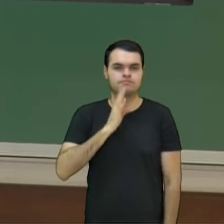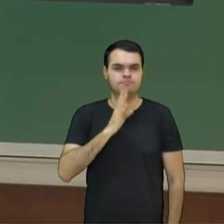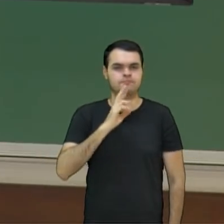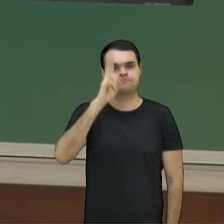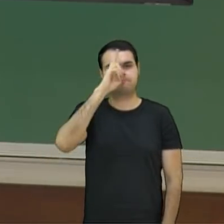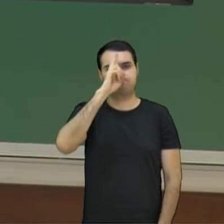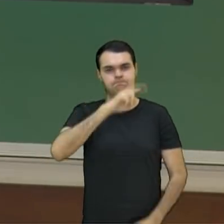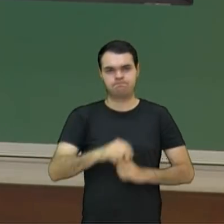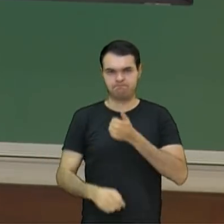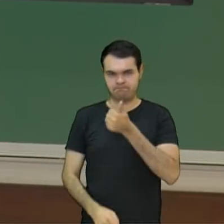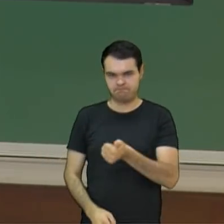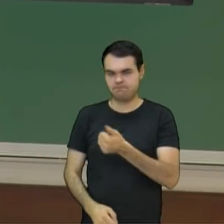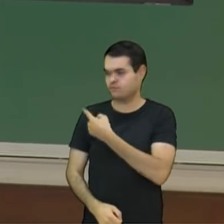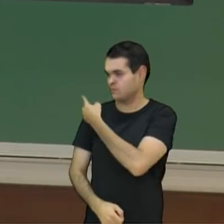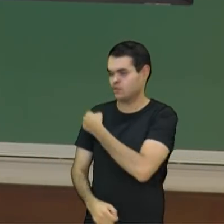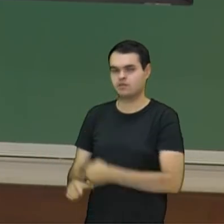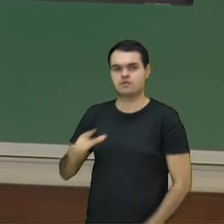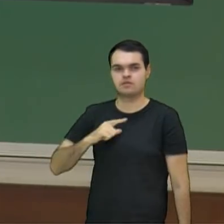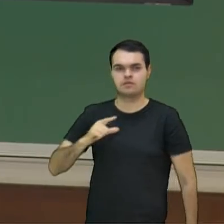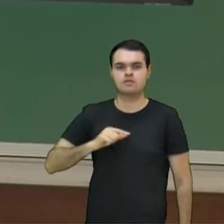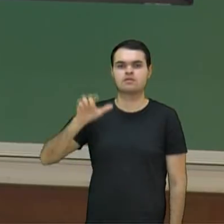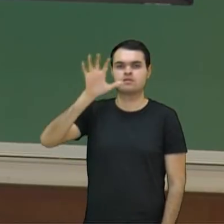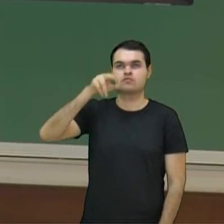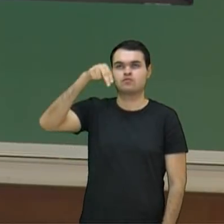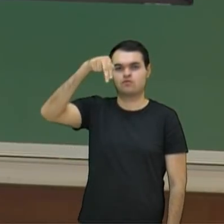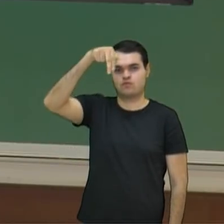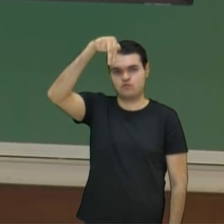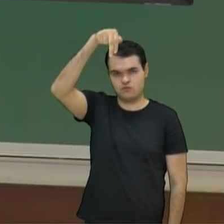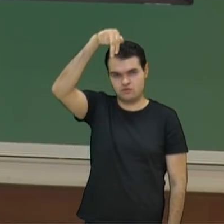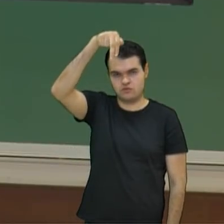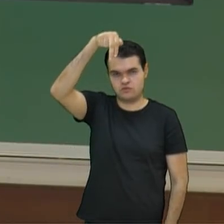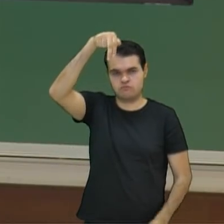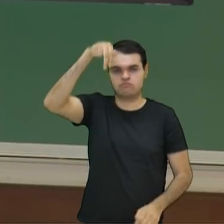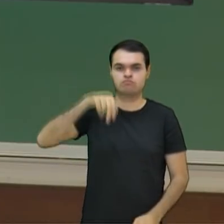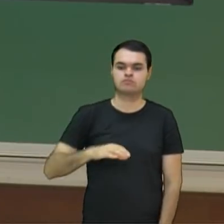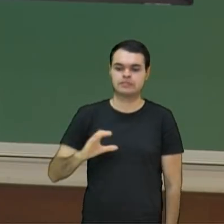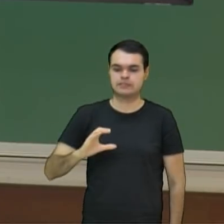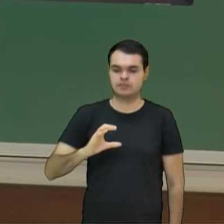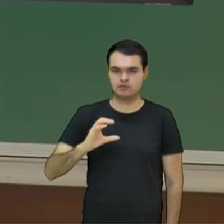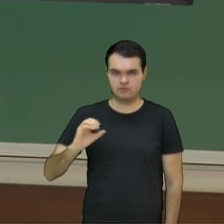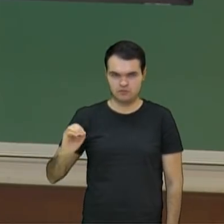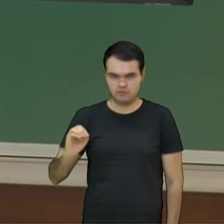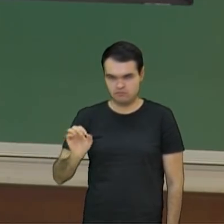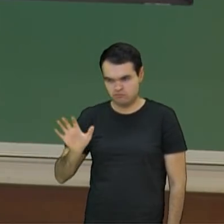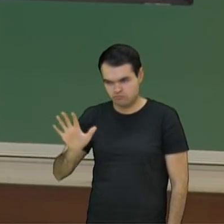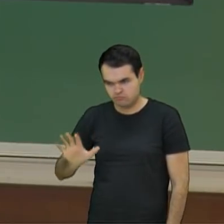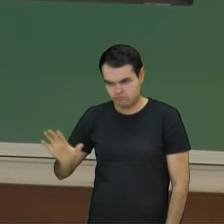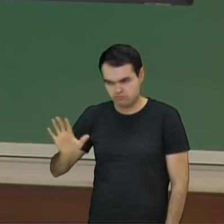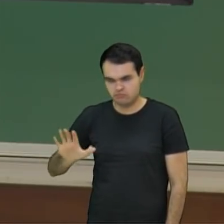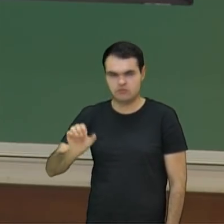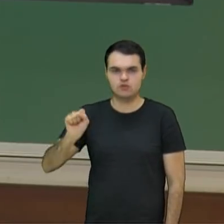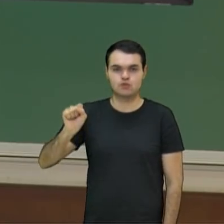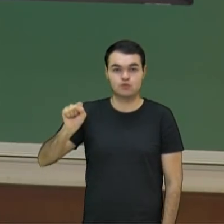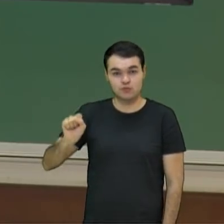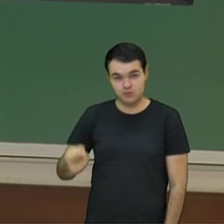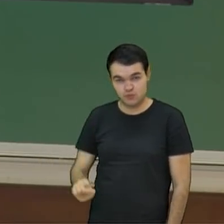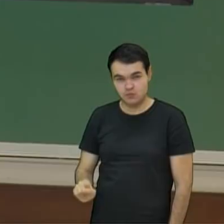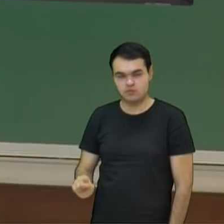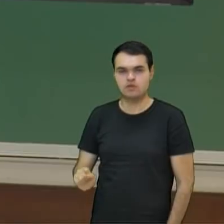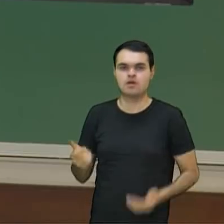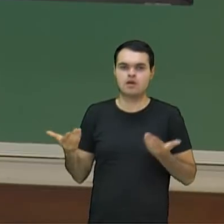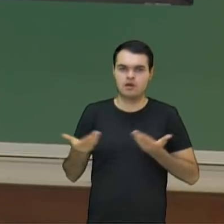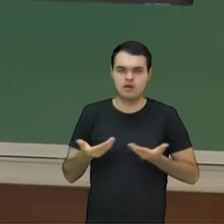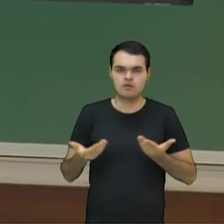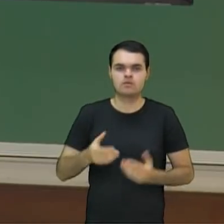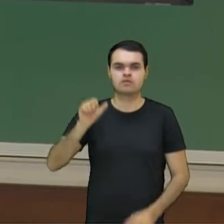ali. Tínhamos estudado ali região norte, região centro-oeste, sul, agora estamos aqui no